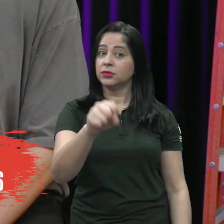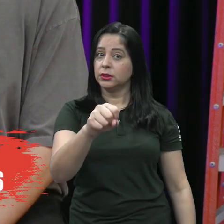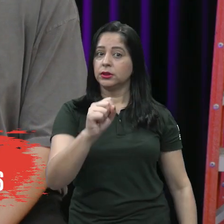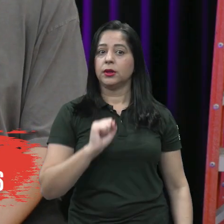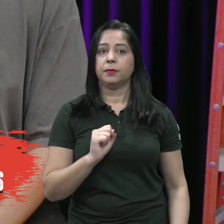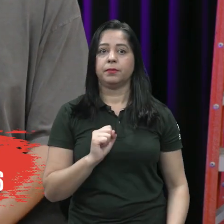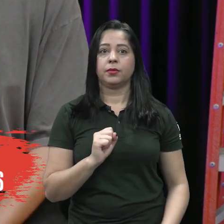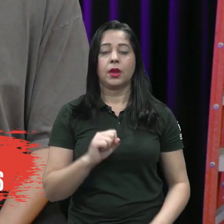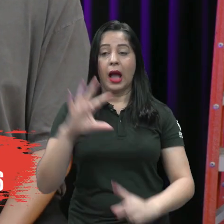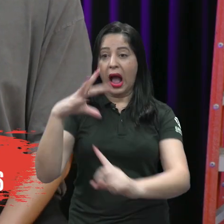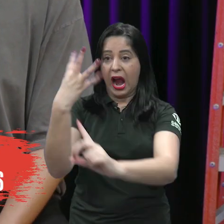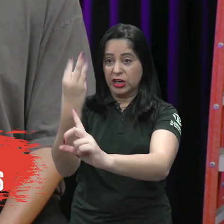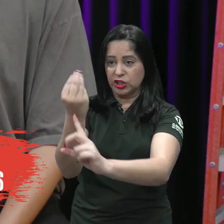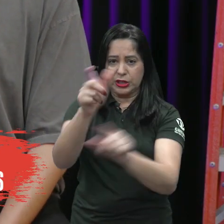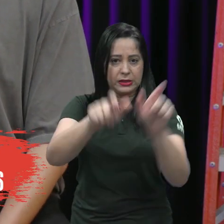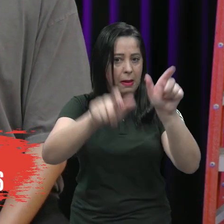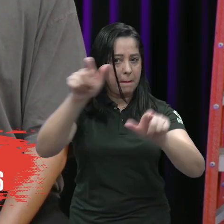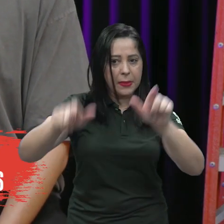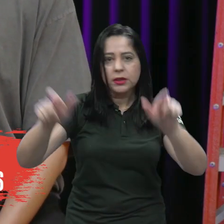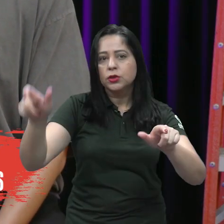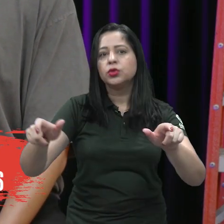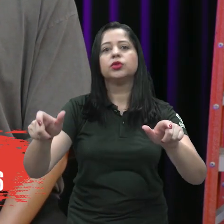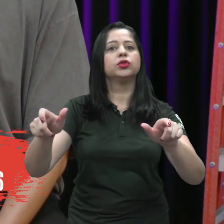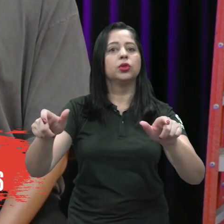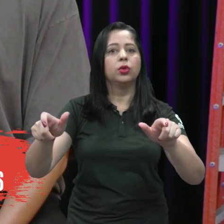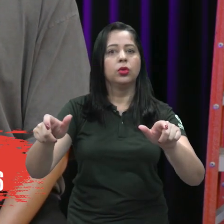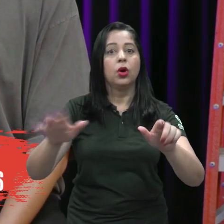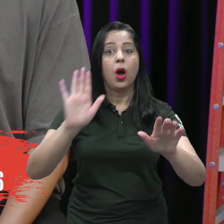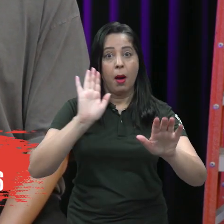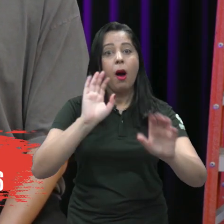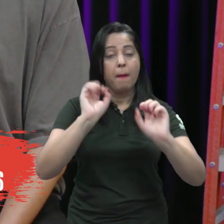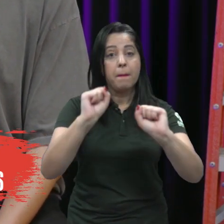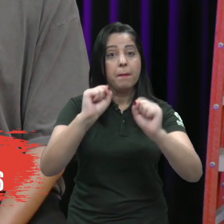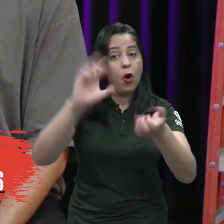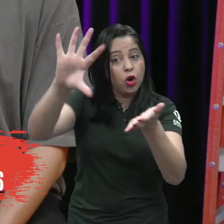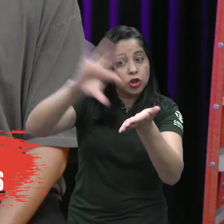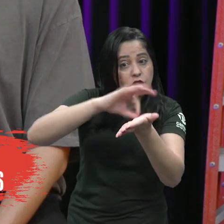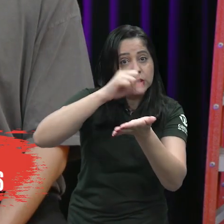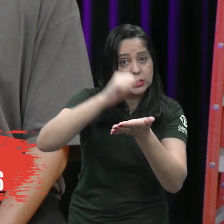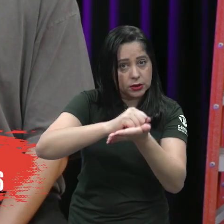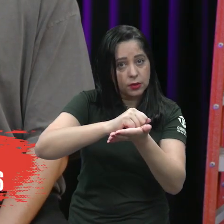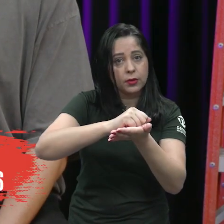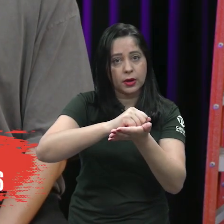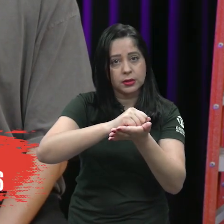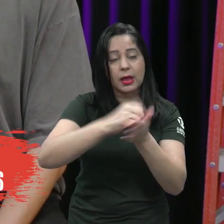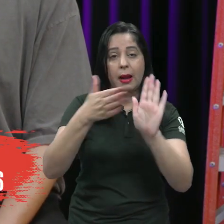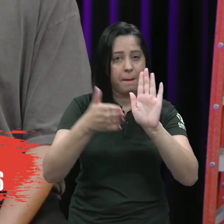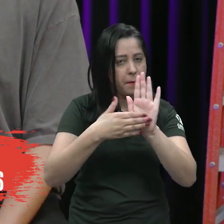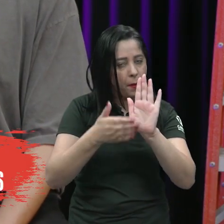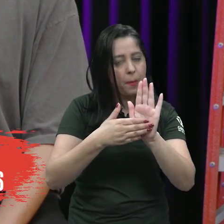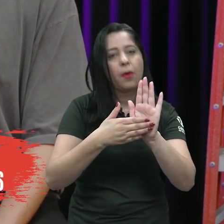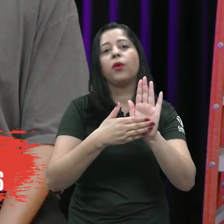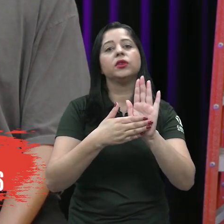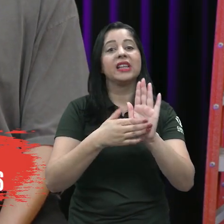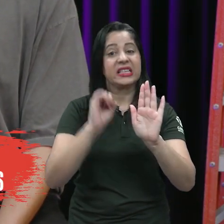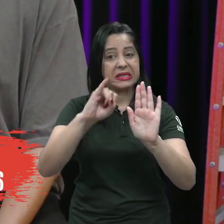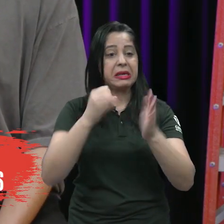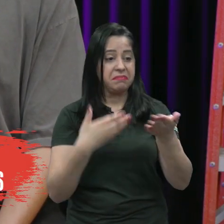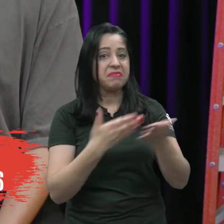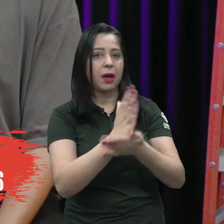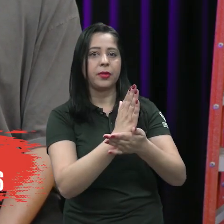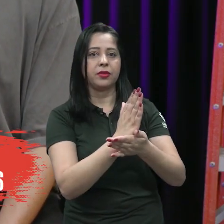aí funciona assim, ó, artistas, produtores aí, ó, que estão assistindo a gente, já se inscreve, se vocês se inscrevem aí, as suas propostas, e